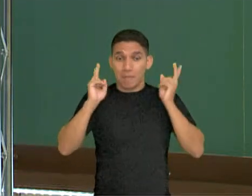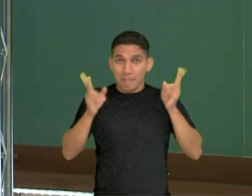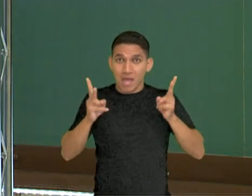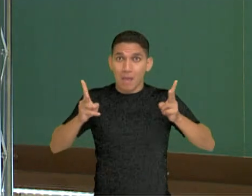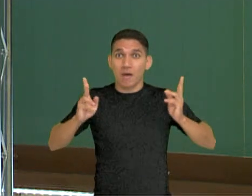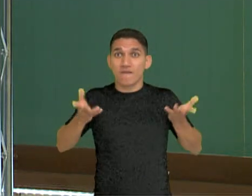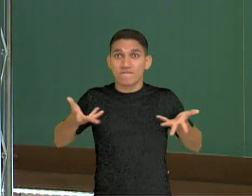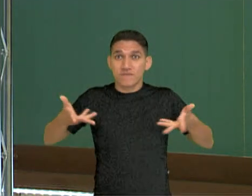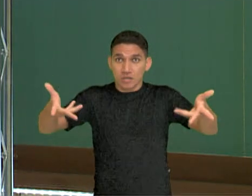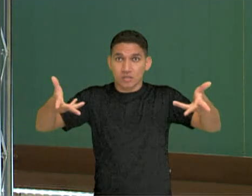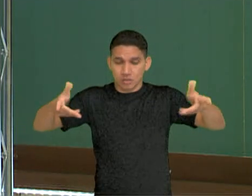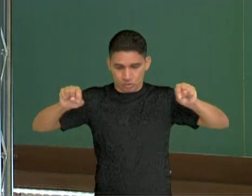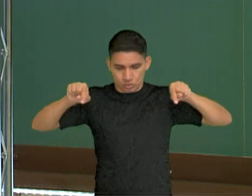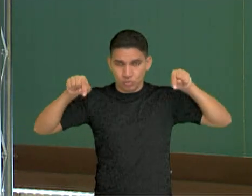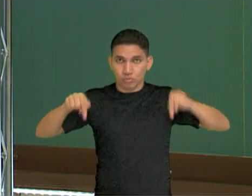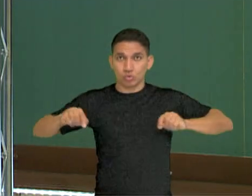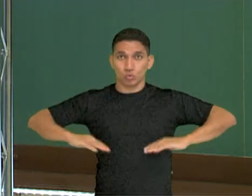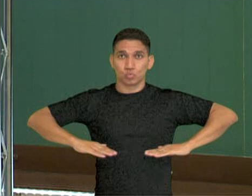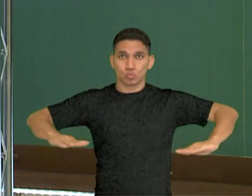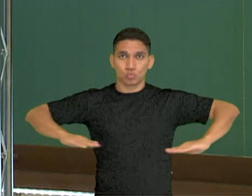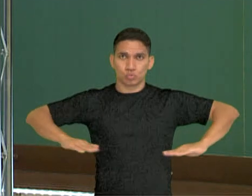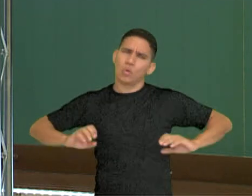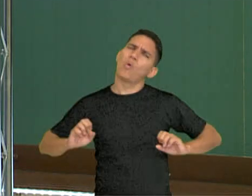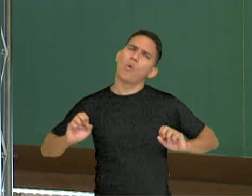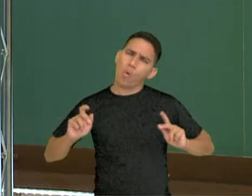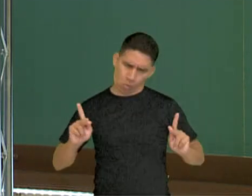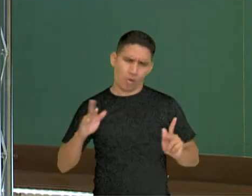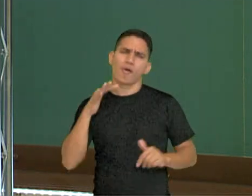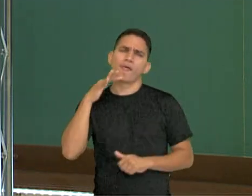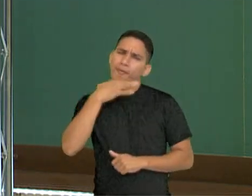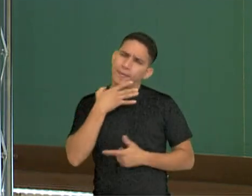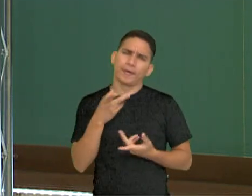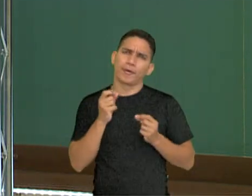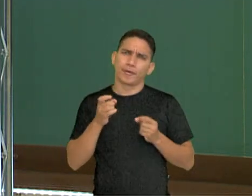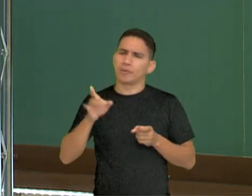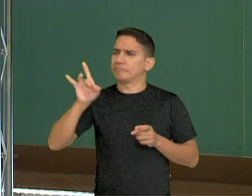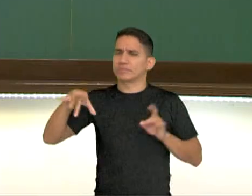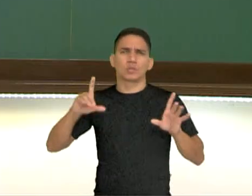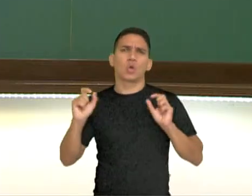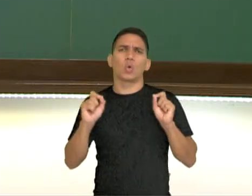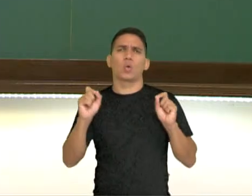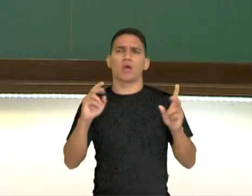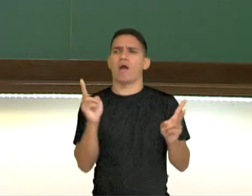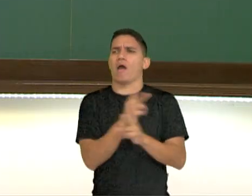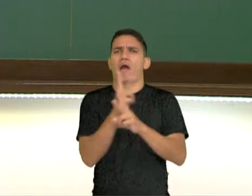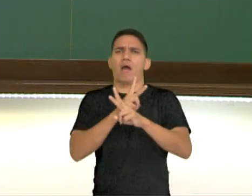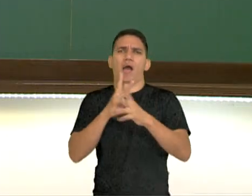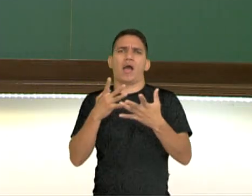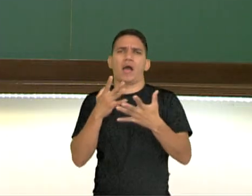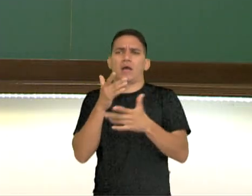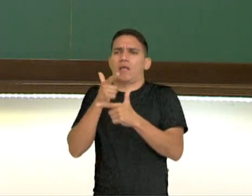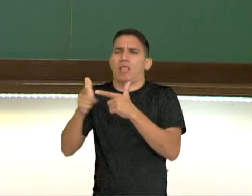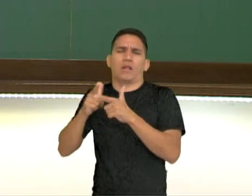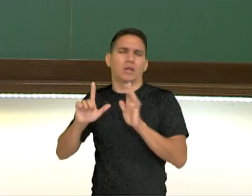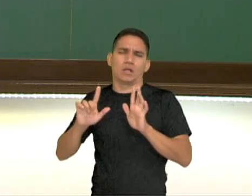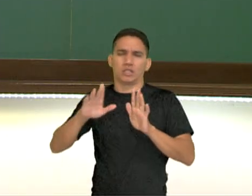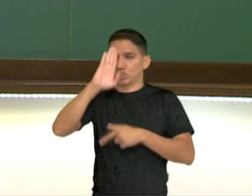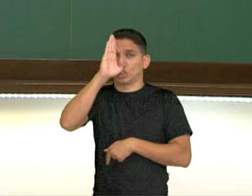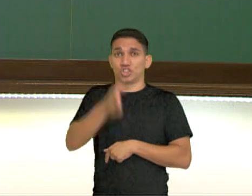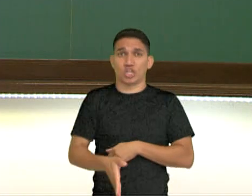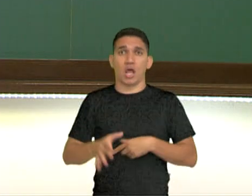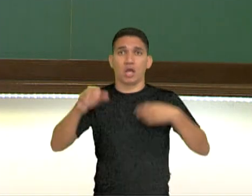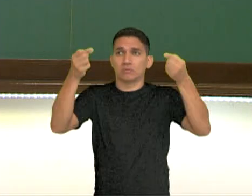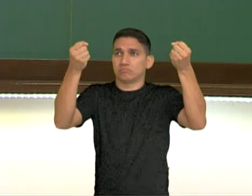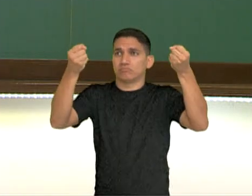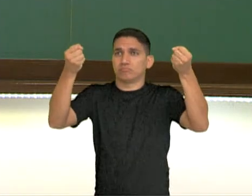velocidade no solo. Claro que nós estamos desprezando, meus queridos, a resistência do ar. Nós estamos trabalhando com uma ideia de queda livre, certo? É uma